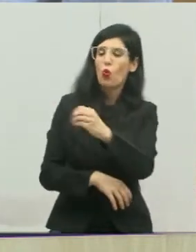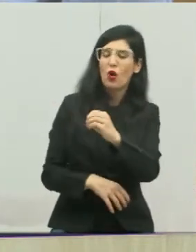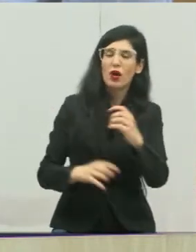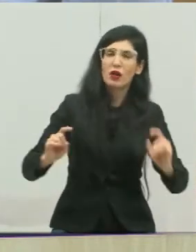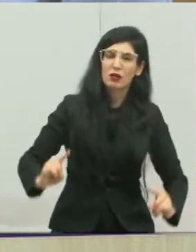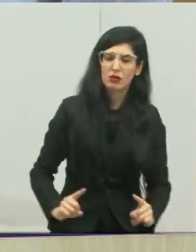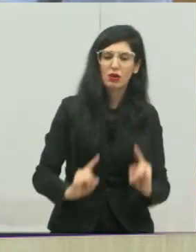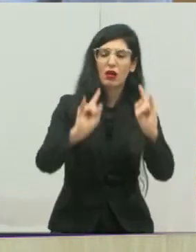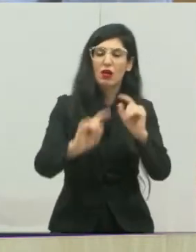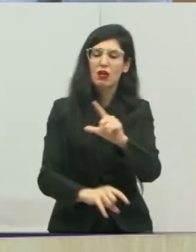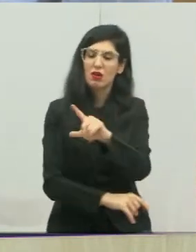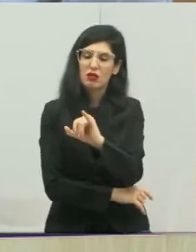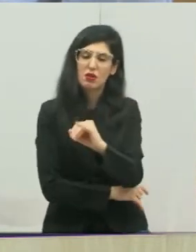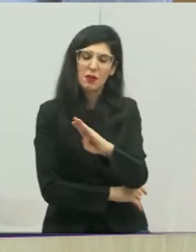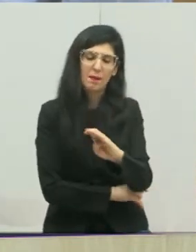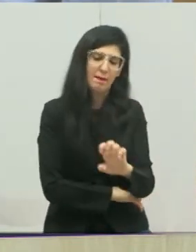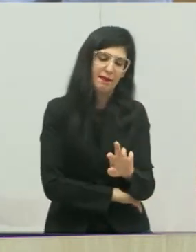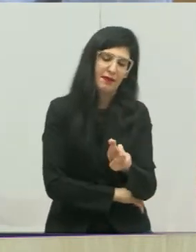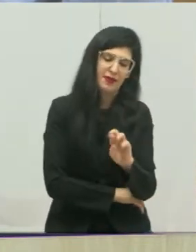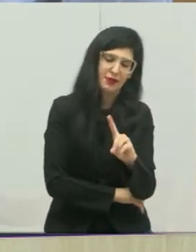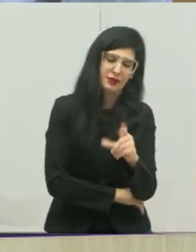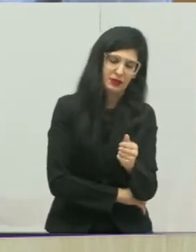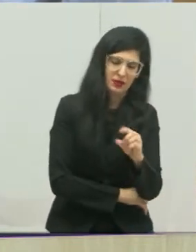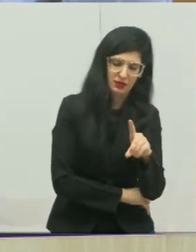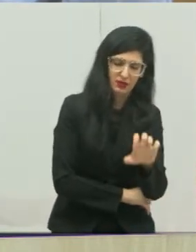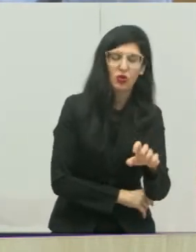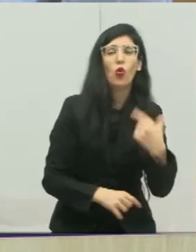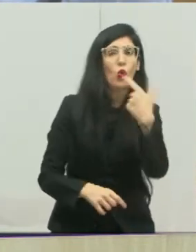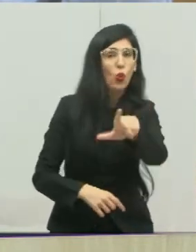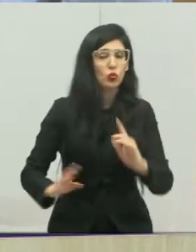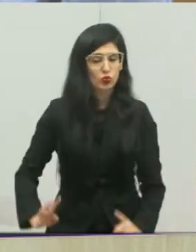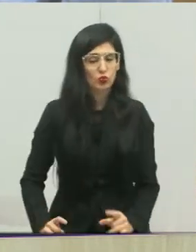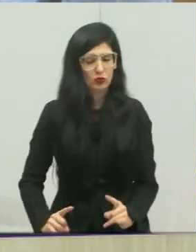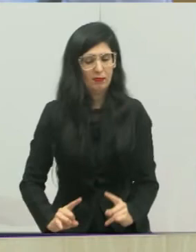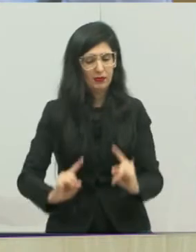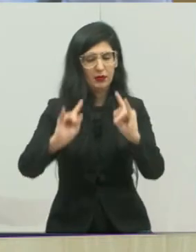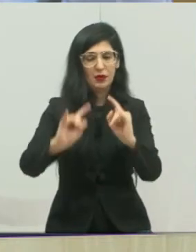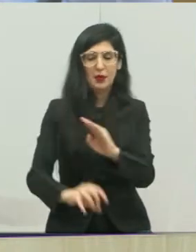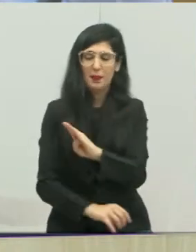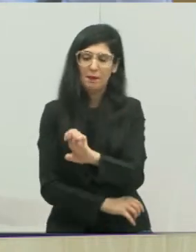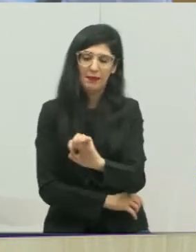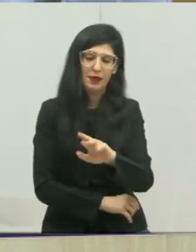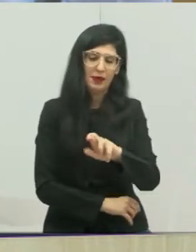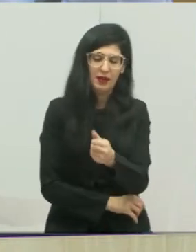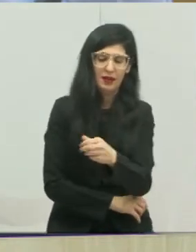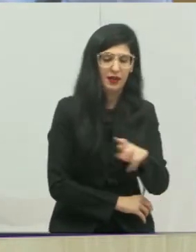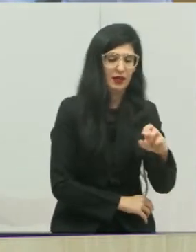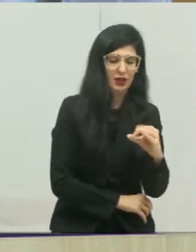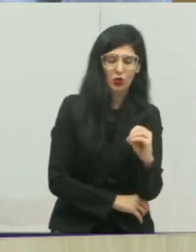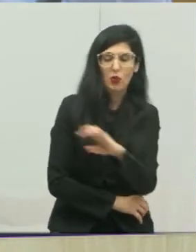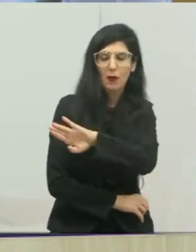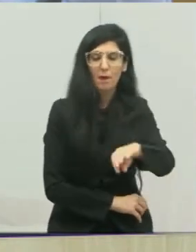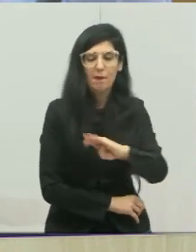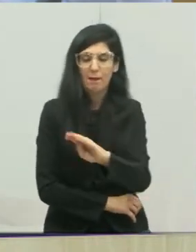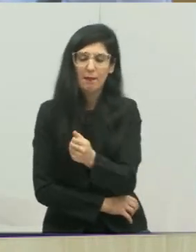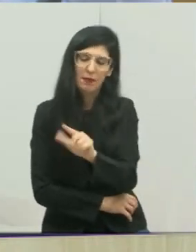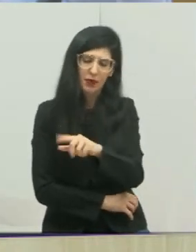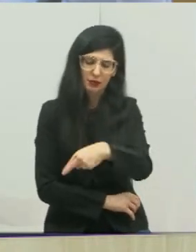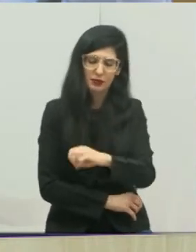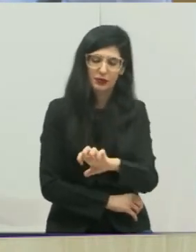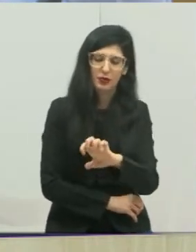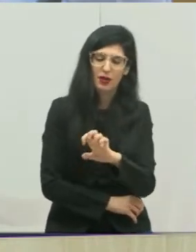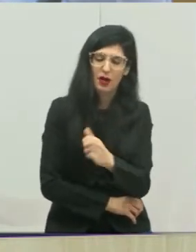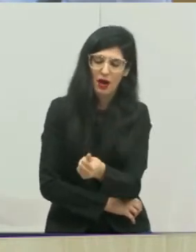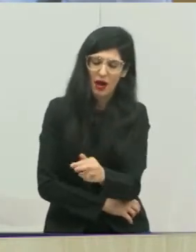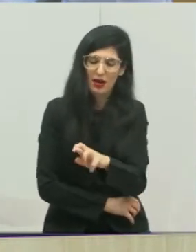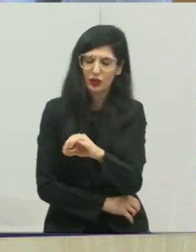condomínio Liberdade e também pelos demais apartamentos do condomínio Beira Rio, Balneário Paraíba, assim como pelos